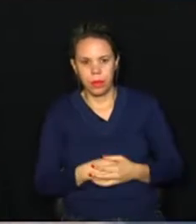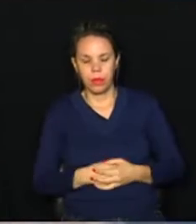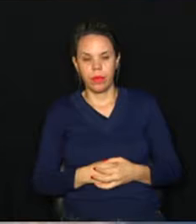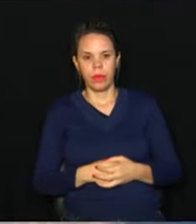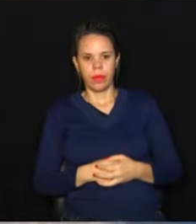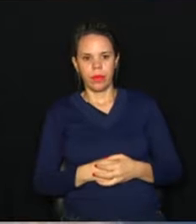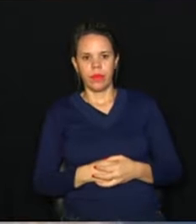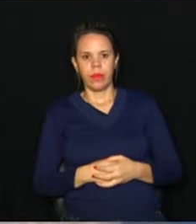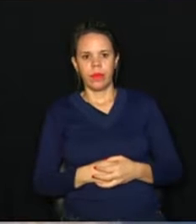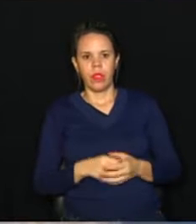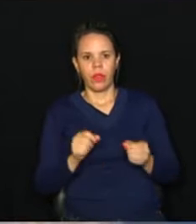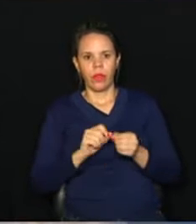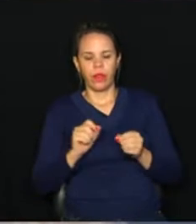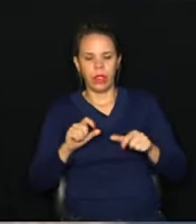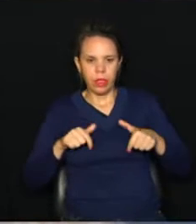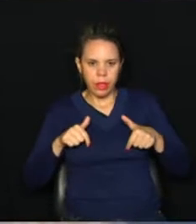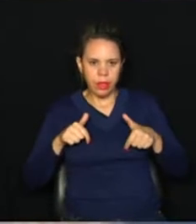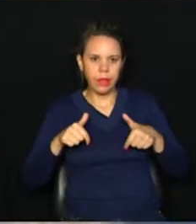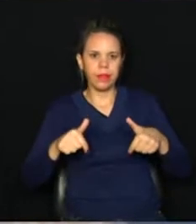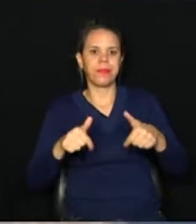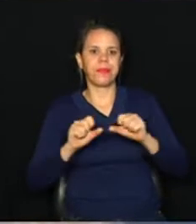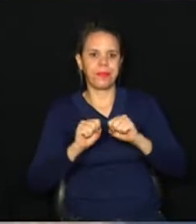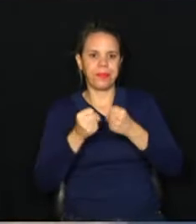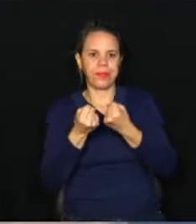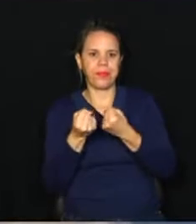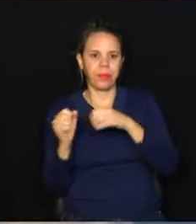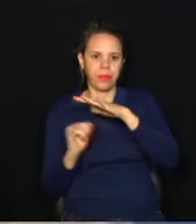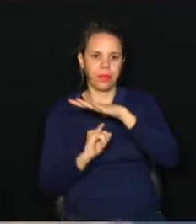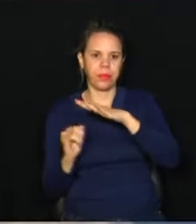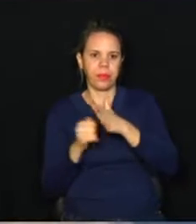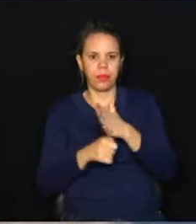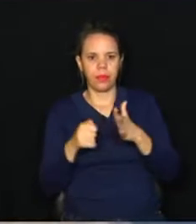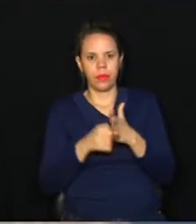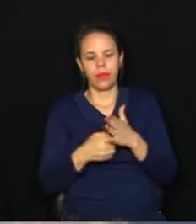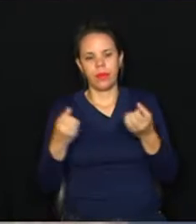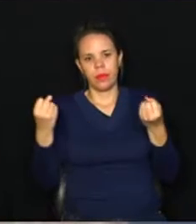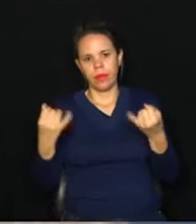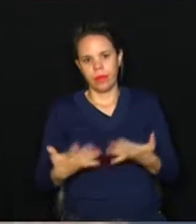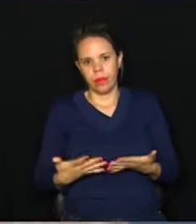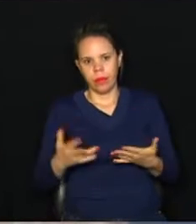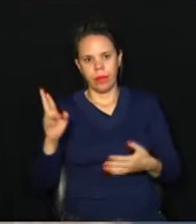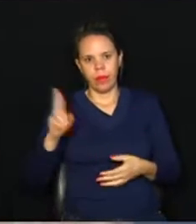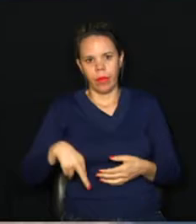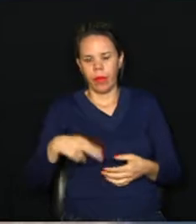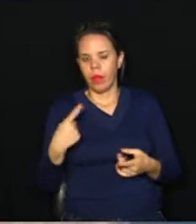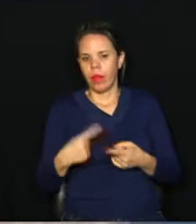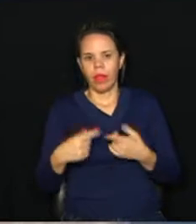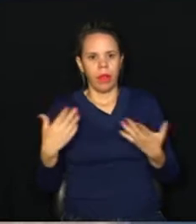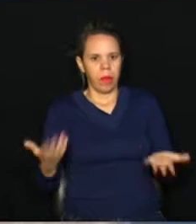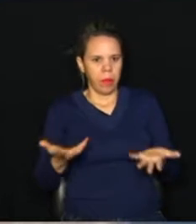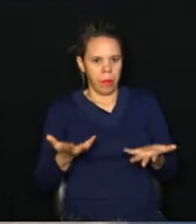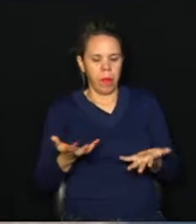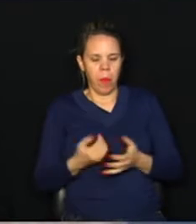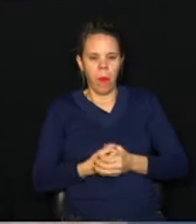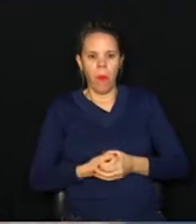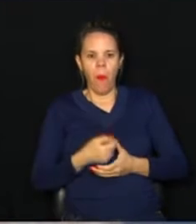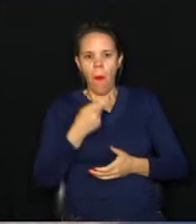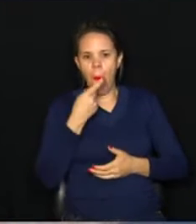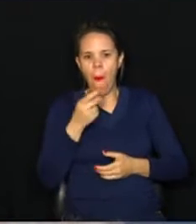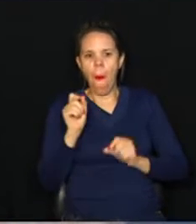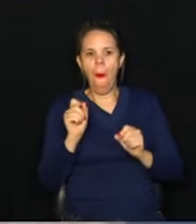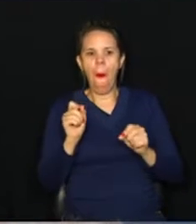vamos aqui realizar esse ato em defesa dos institutos, eu vou explicar um pouco melhor a razão, mas eu já quero dizer que quem